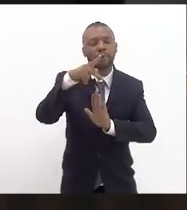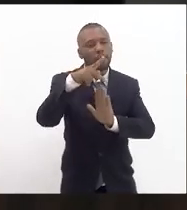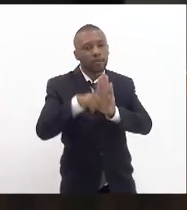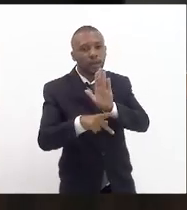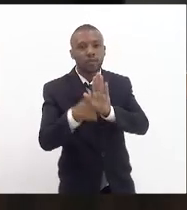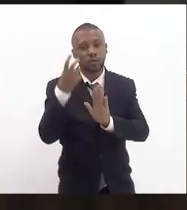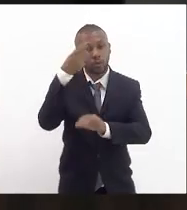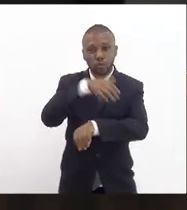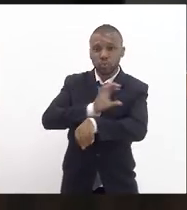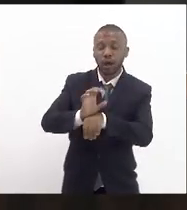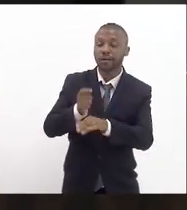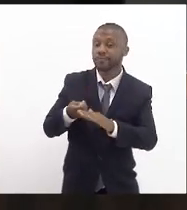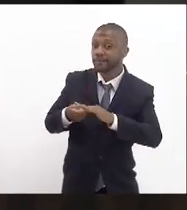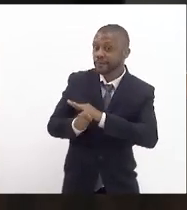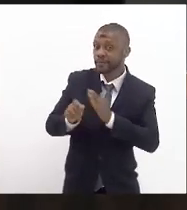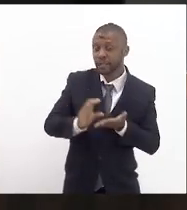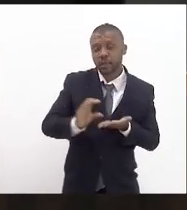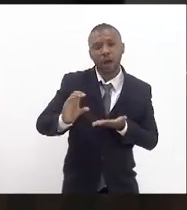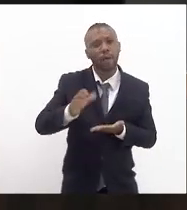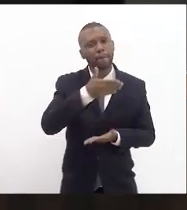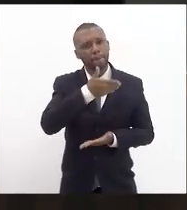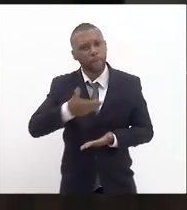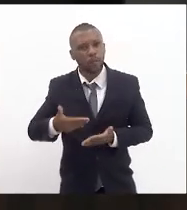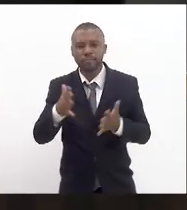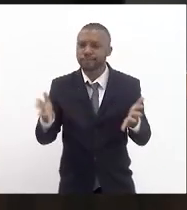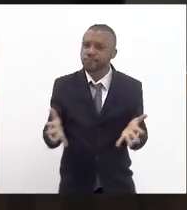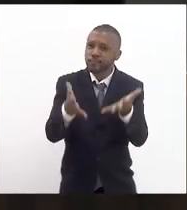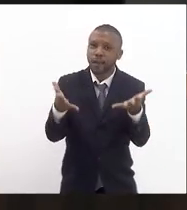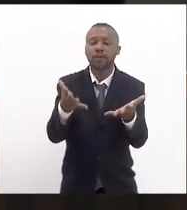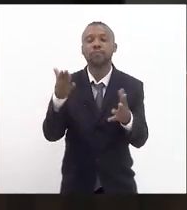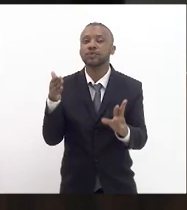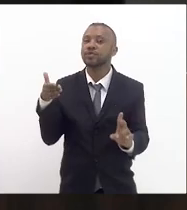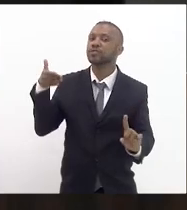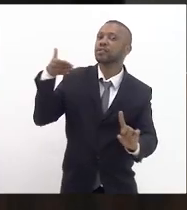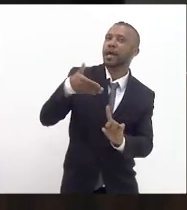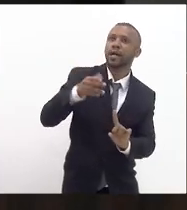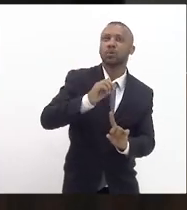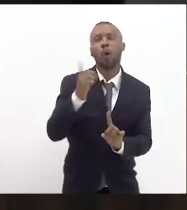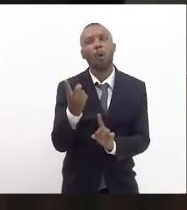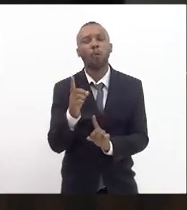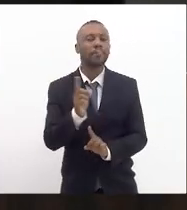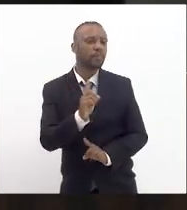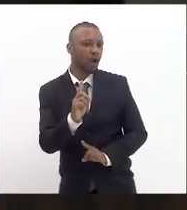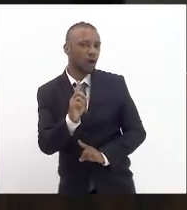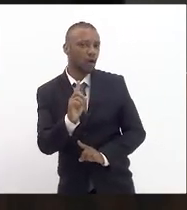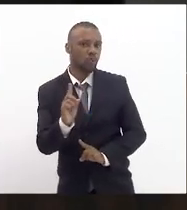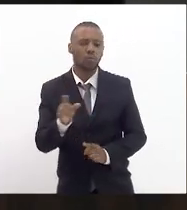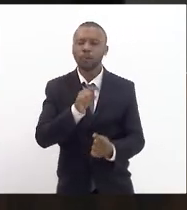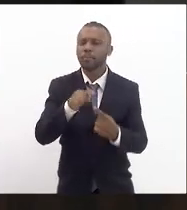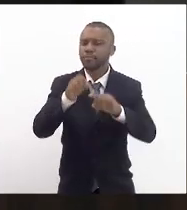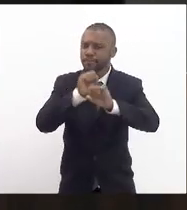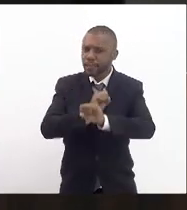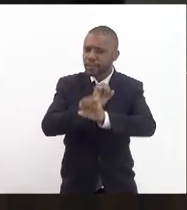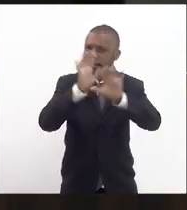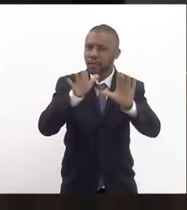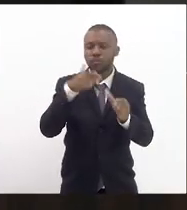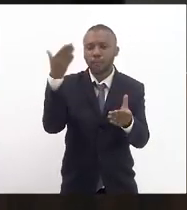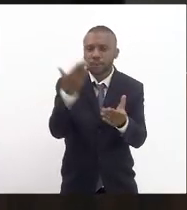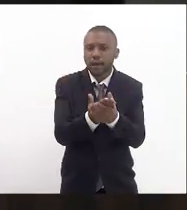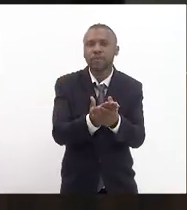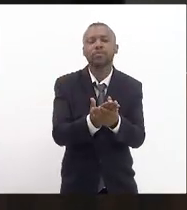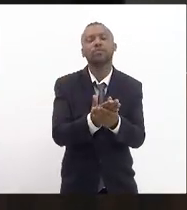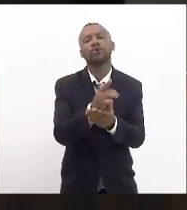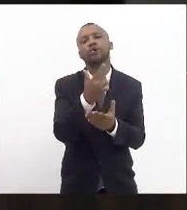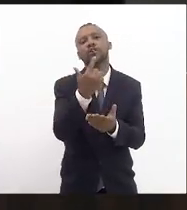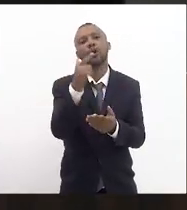culturais financiados com recursos públicos estaduais de fomento direto ou indireto à transparência do processo e da outras providências,